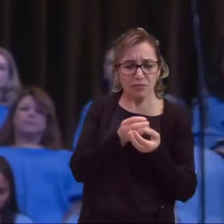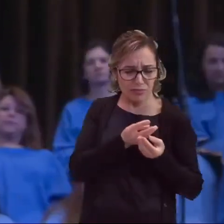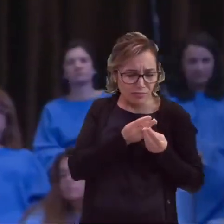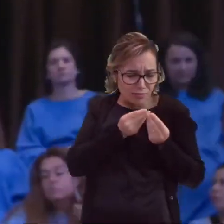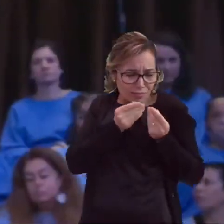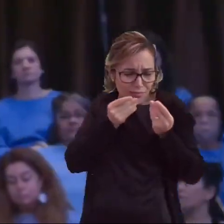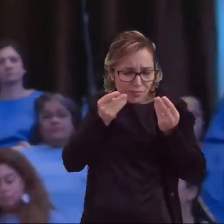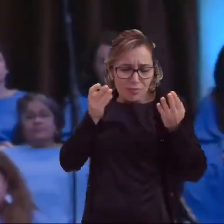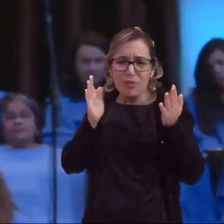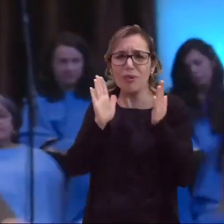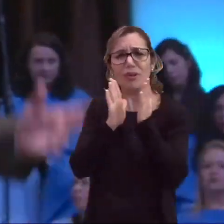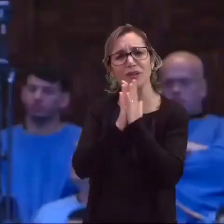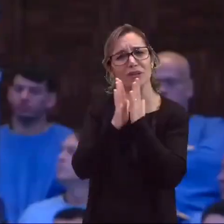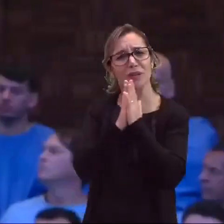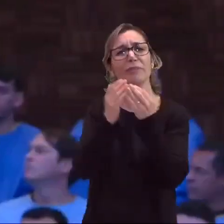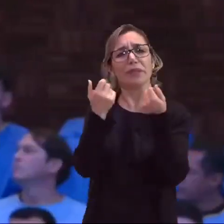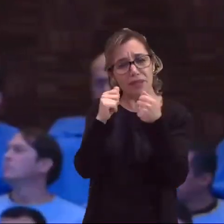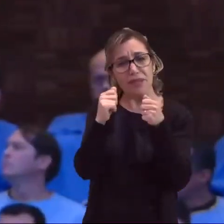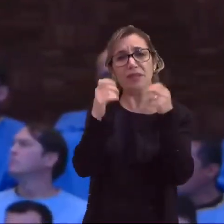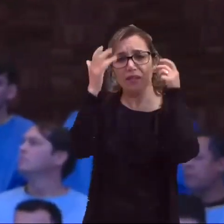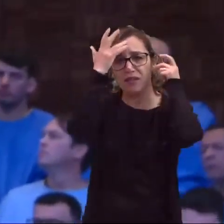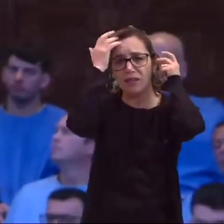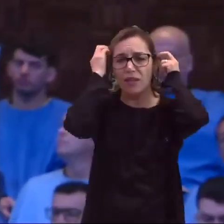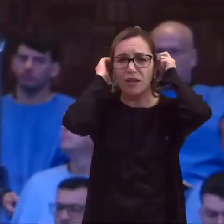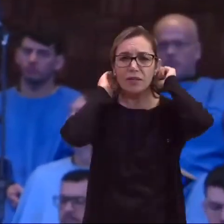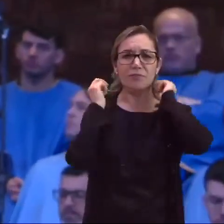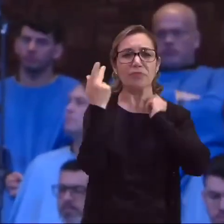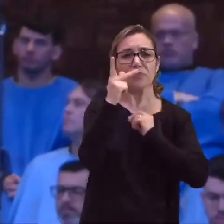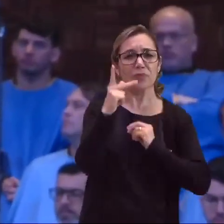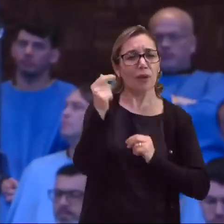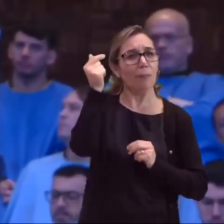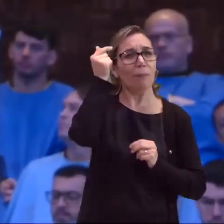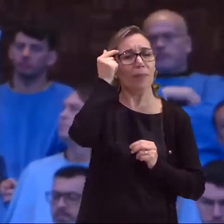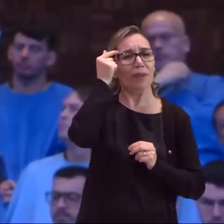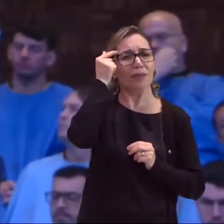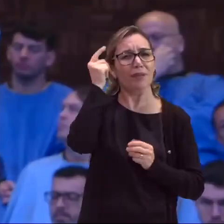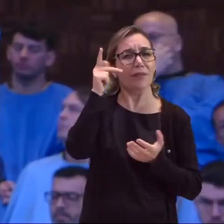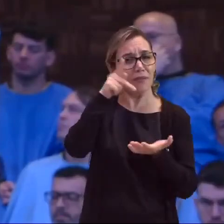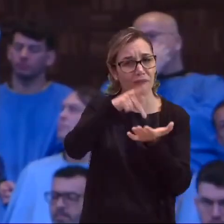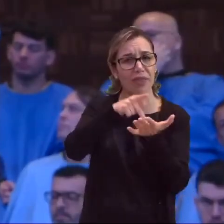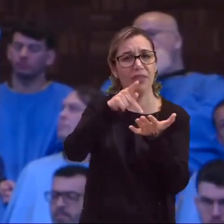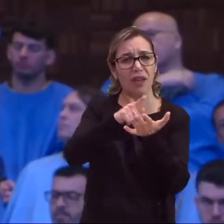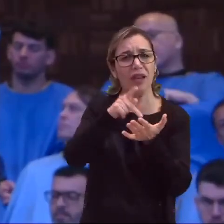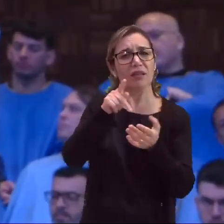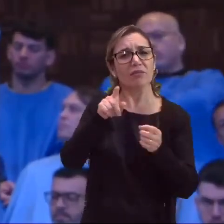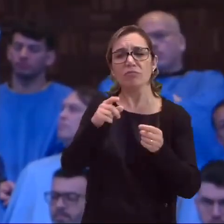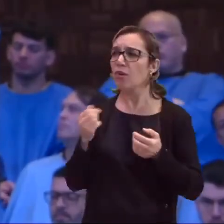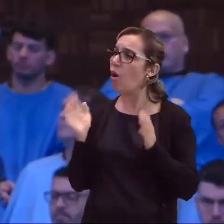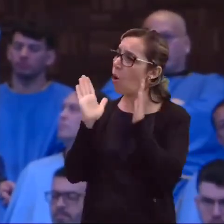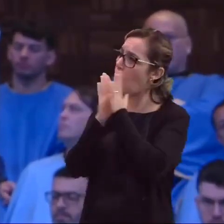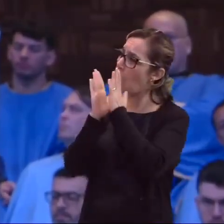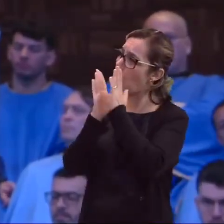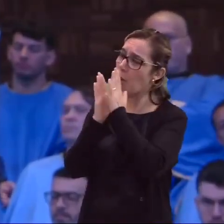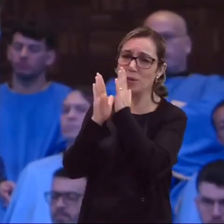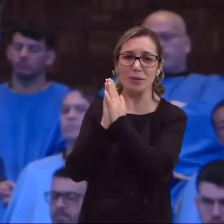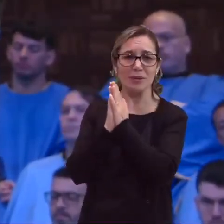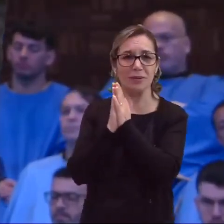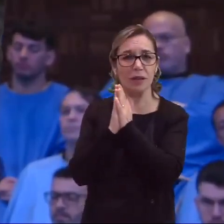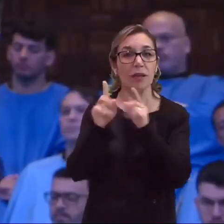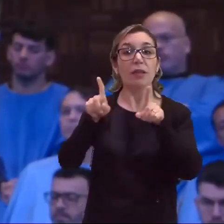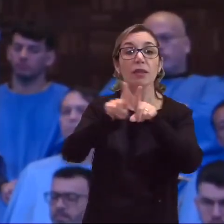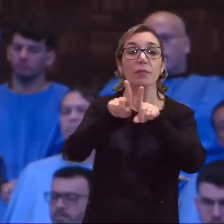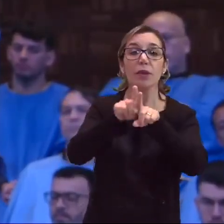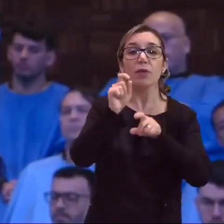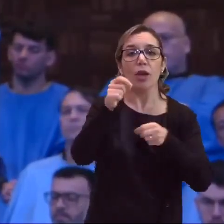e se você olhar por exemplo os muçulmanos até hoje eles têm algo